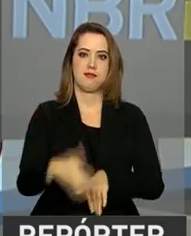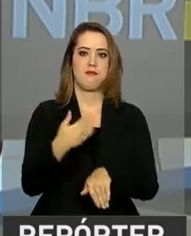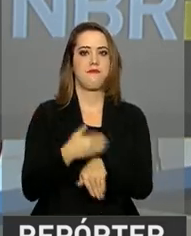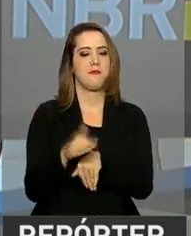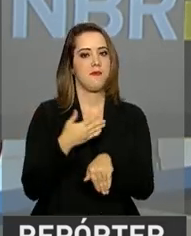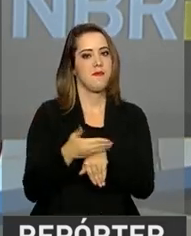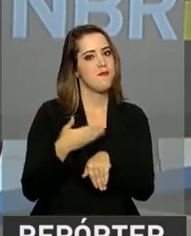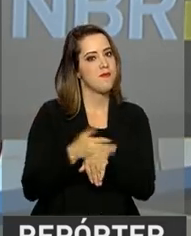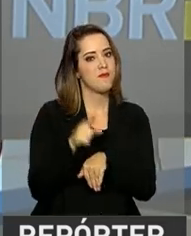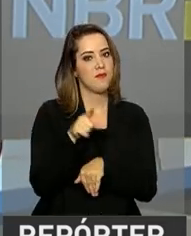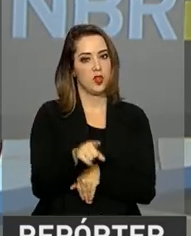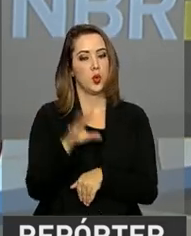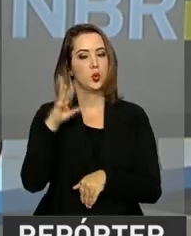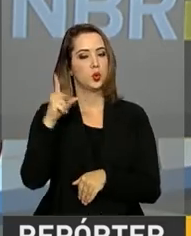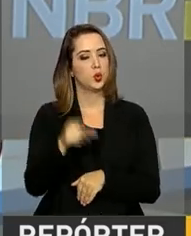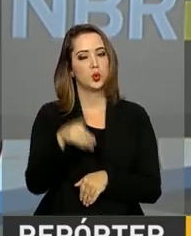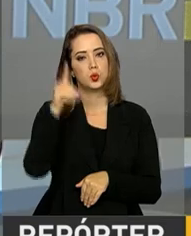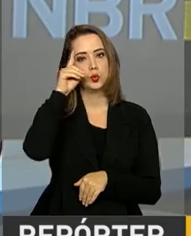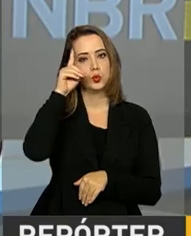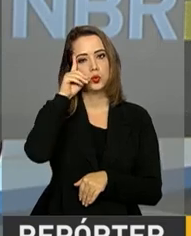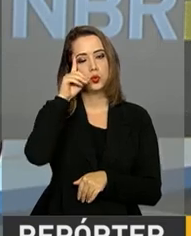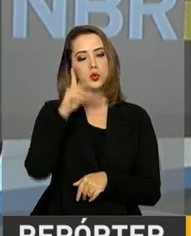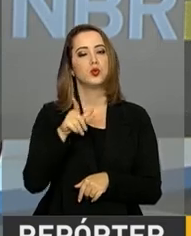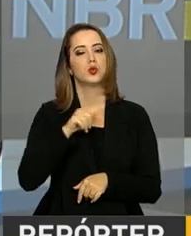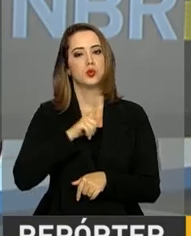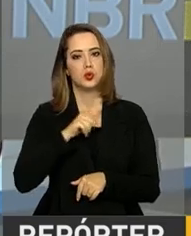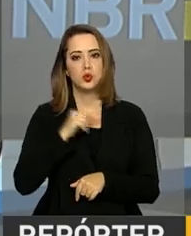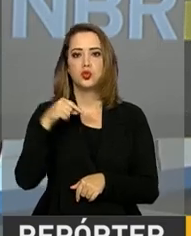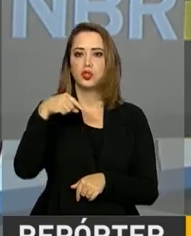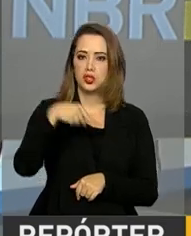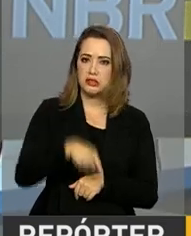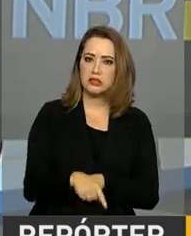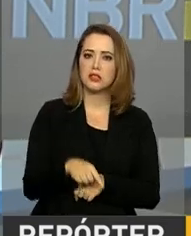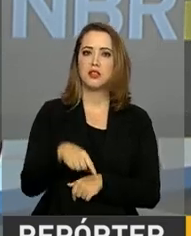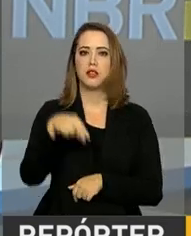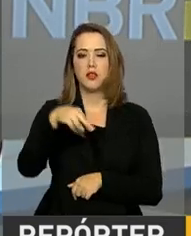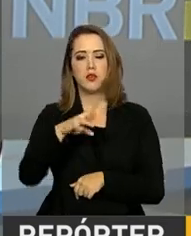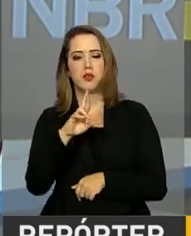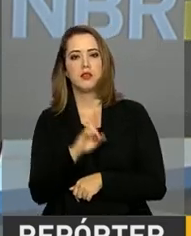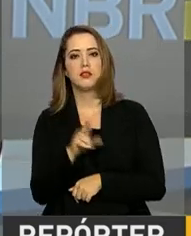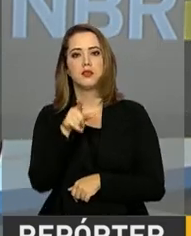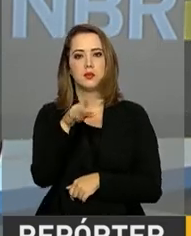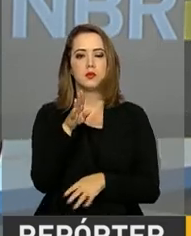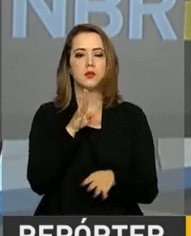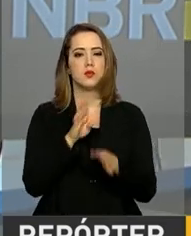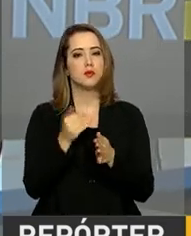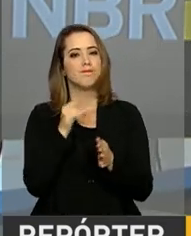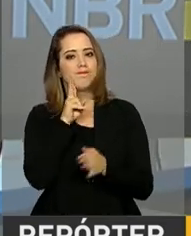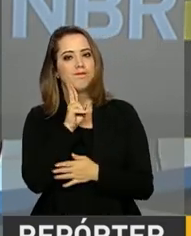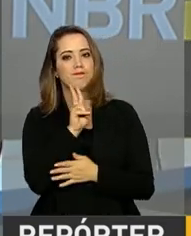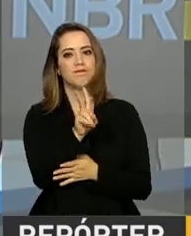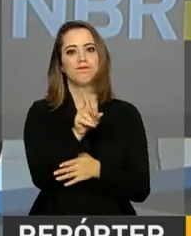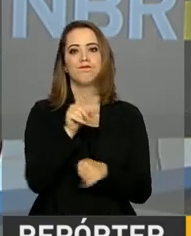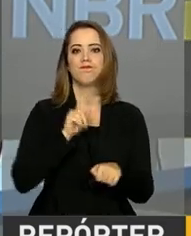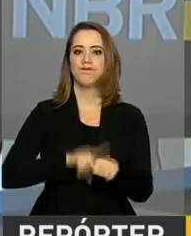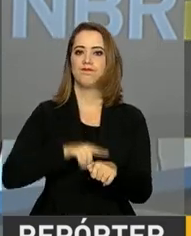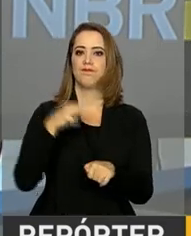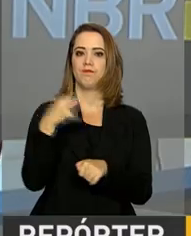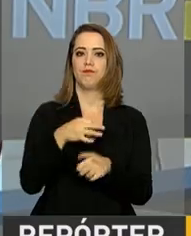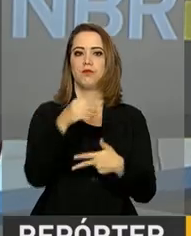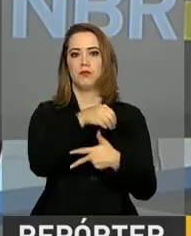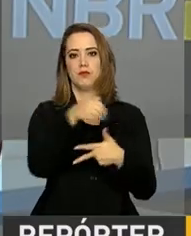esqueça todos os dias de segunda a sexta-feira aqui na NBR você acompanha o programa a Hora do Enem às